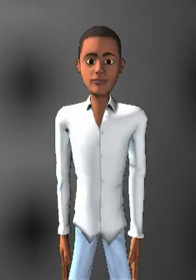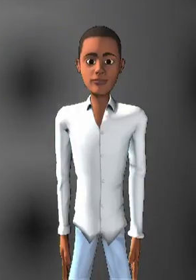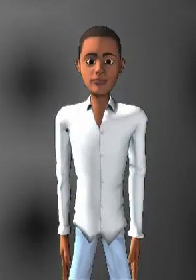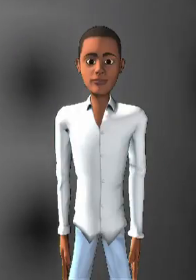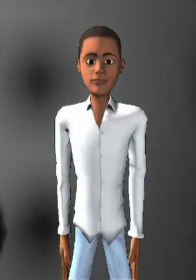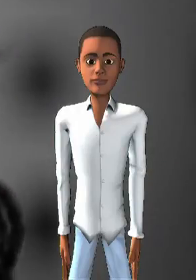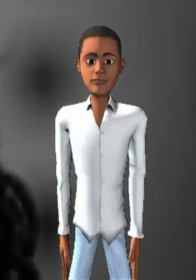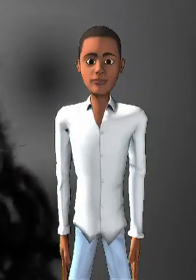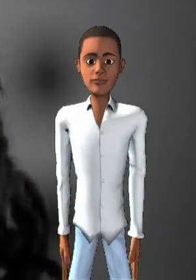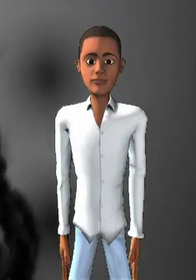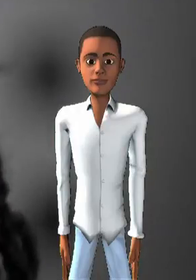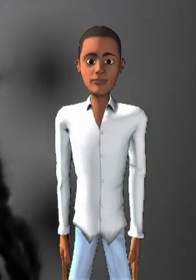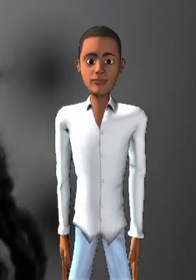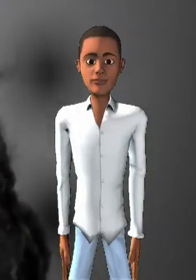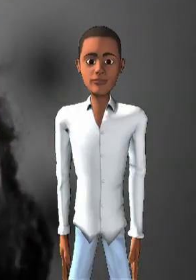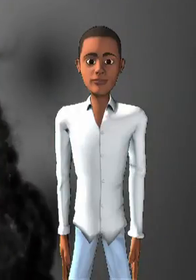poderá